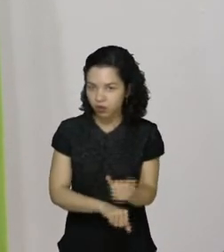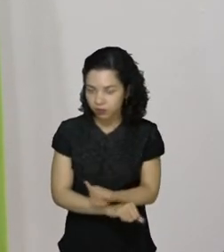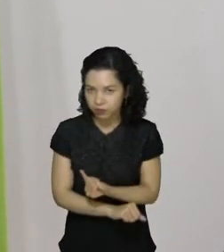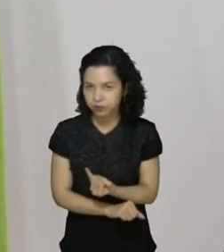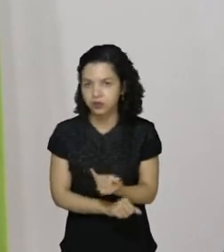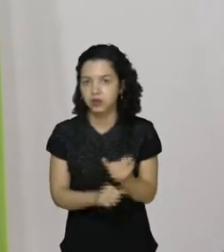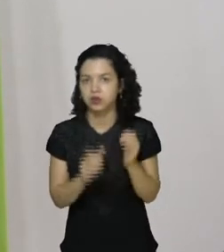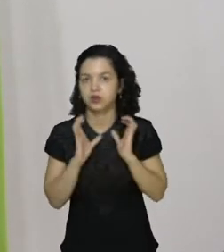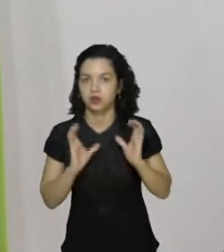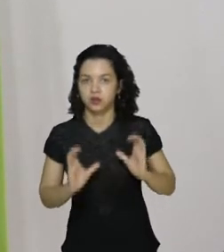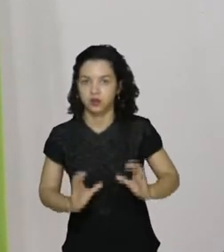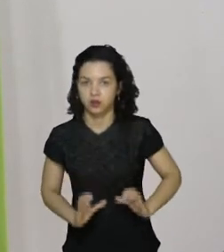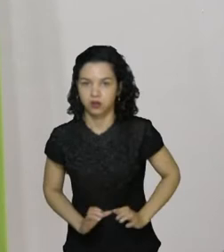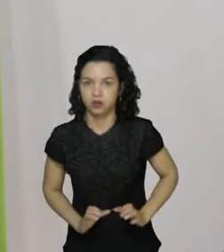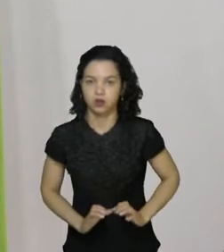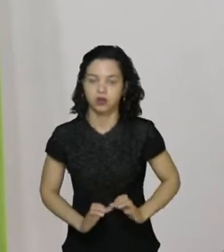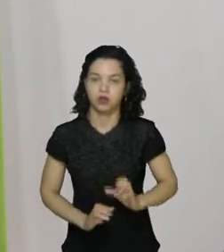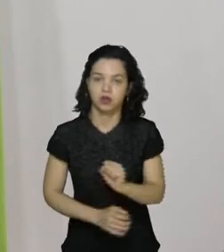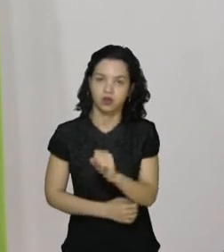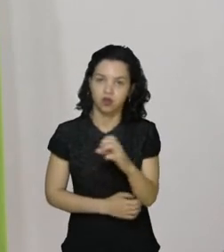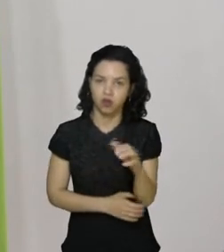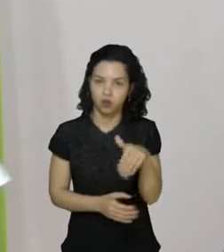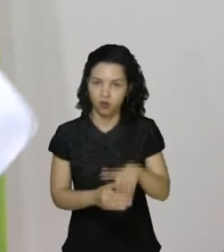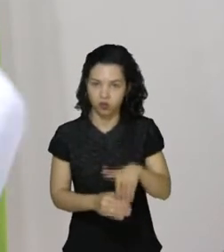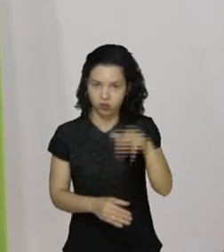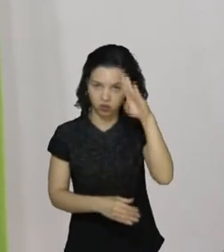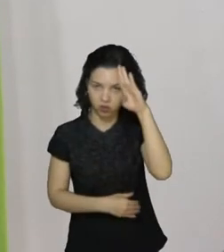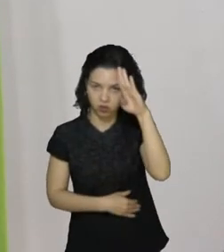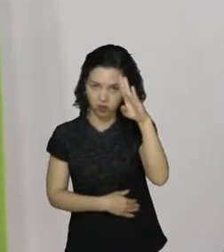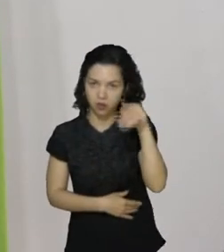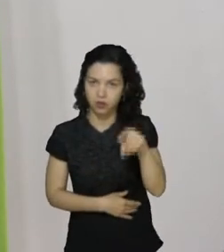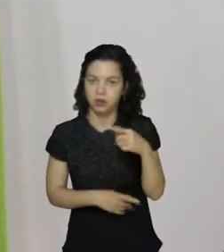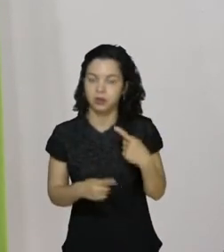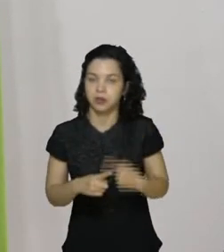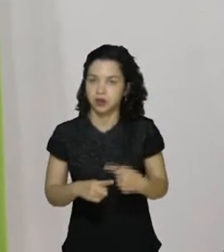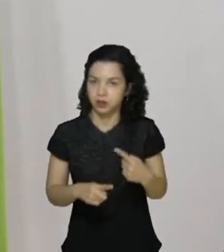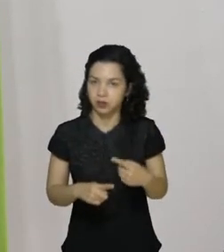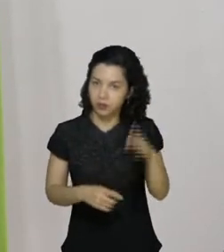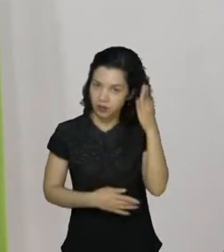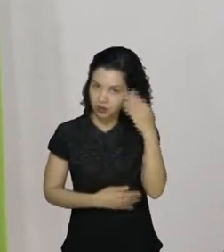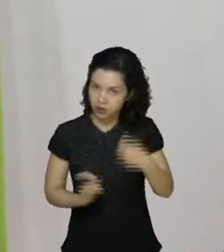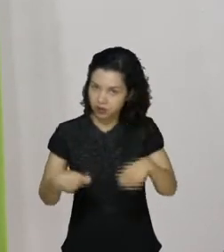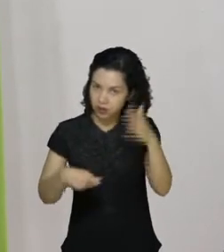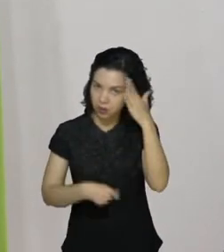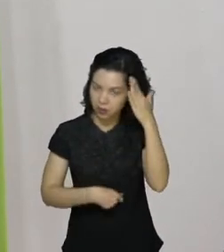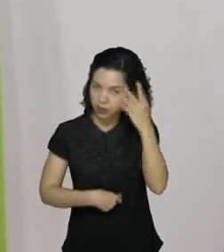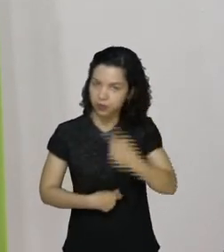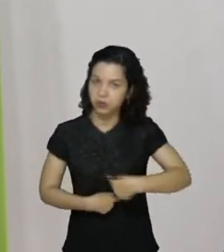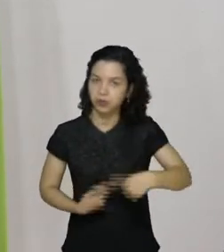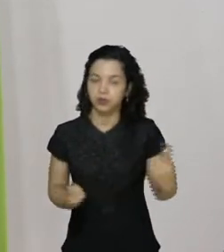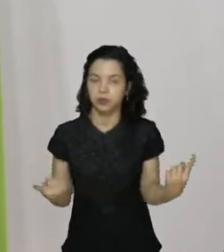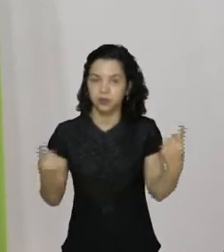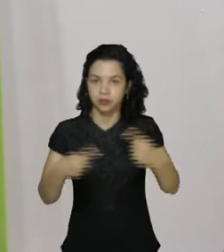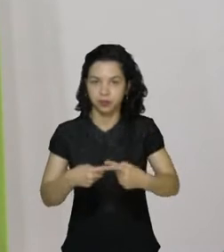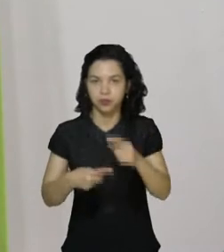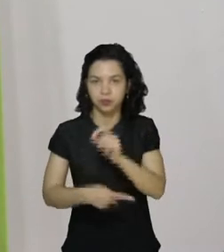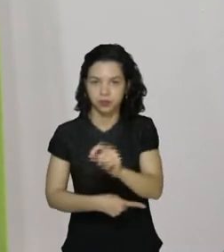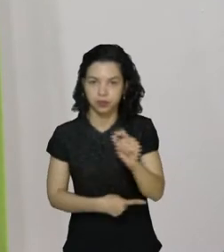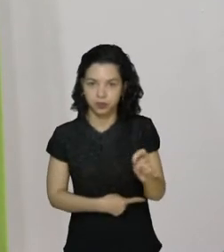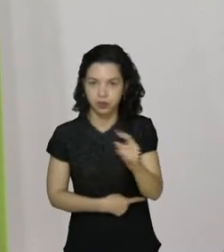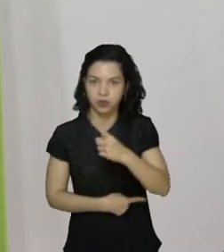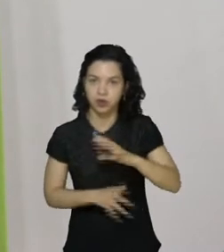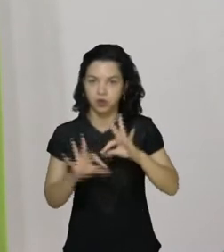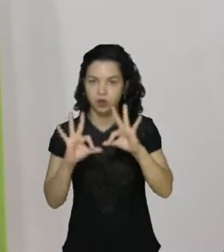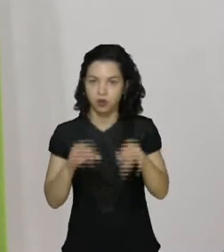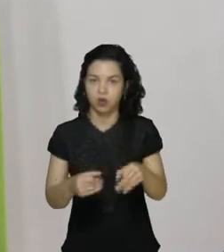no presidente Bolsonaro, você tem que saber quem são os opositores que nós estamos enfrentando. E, para concluir, eu quero parabenizar